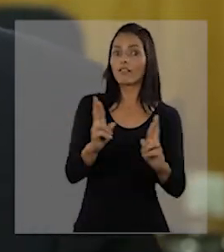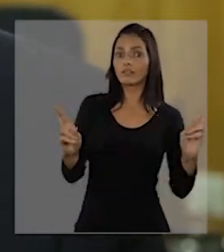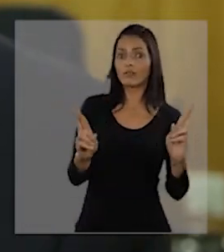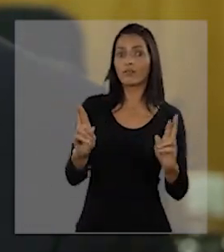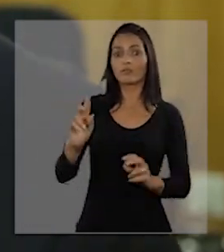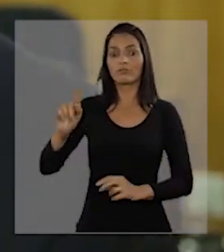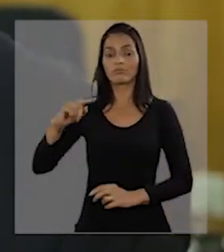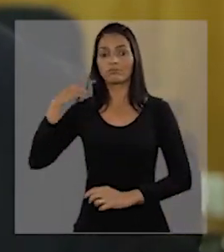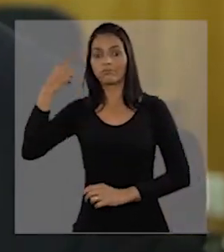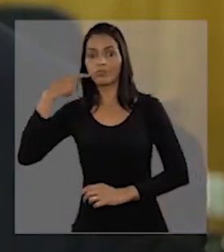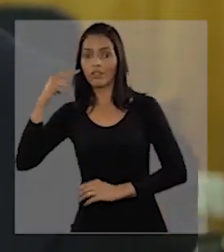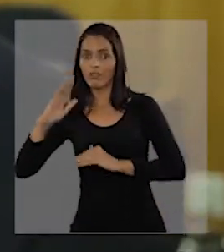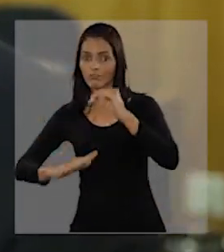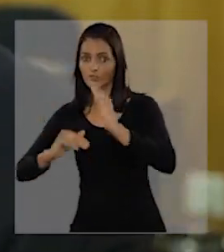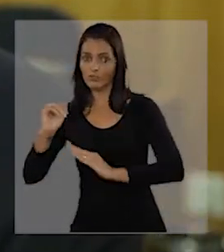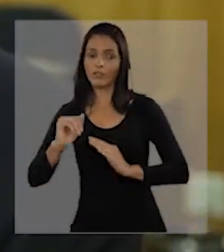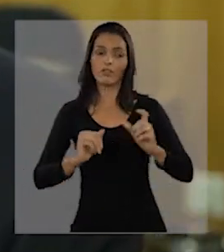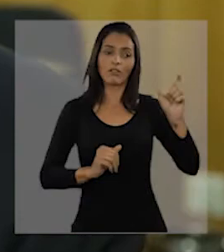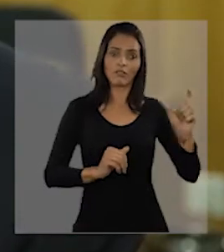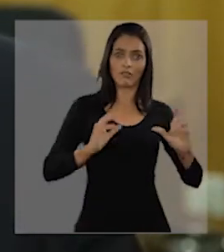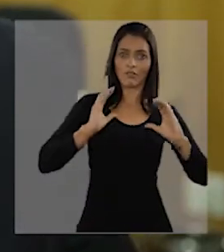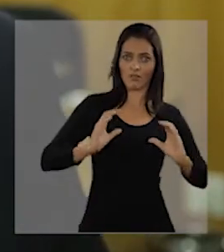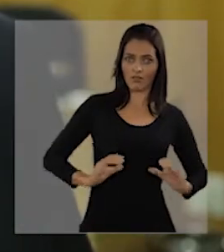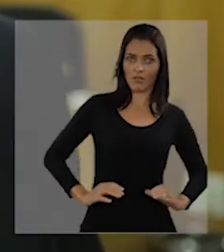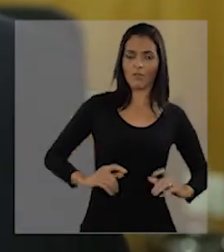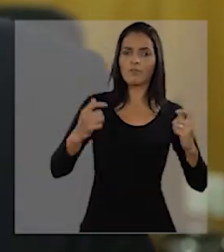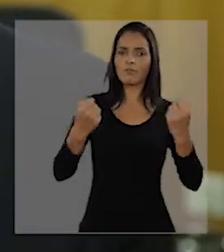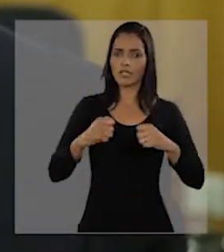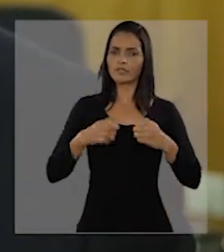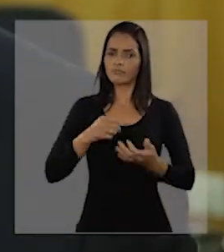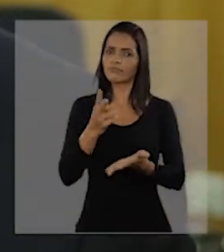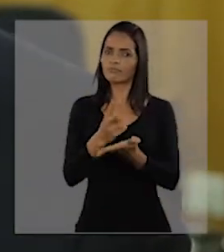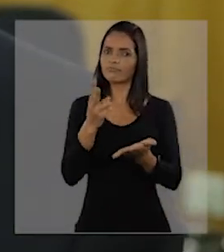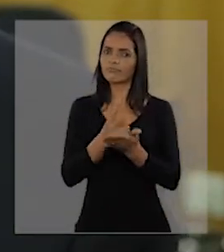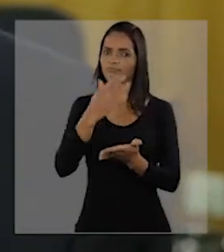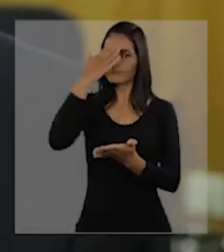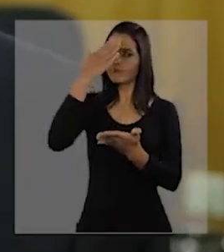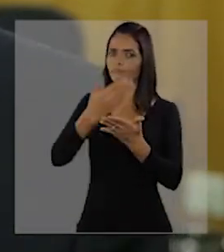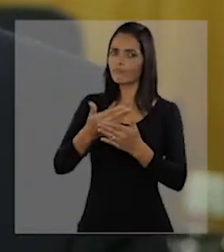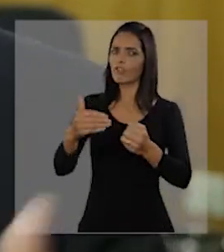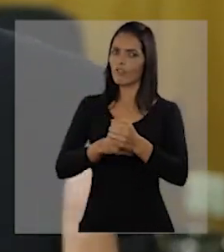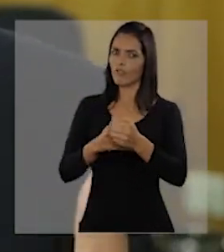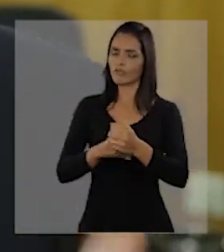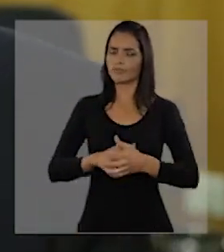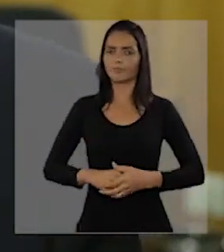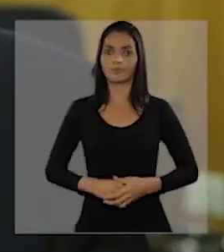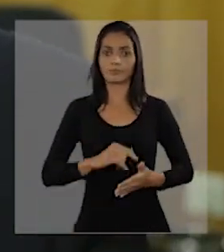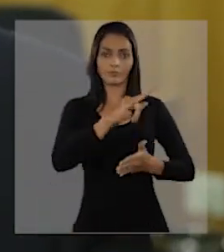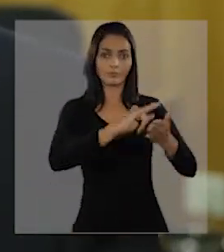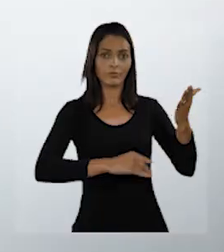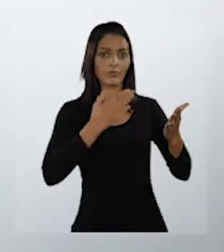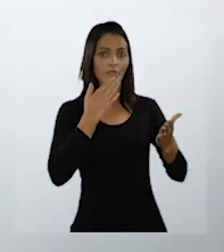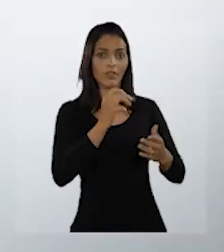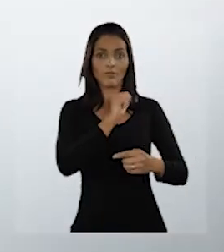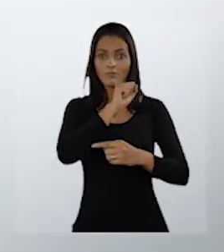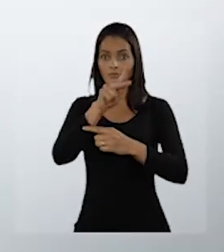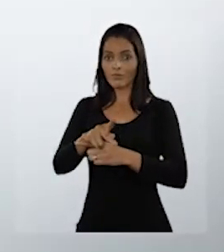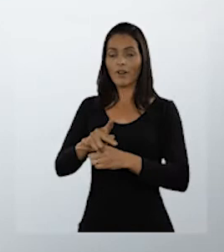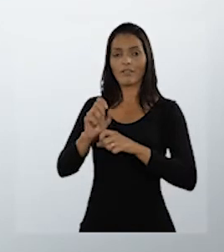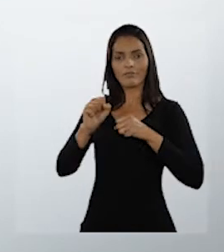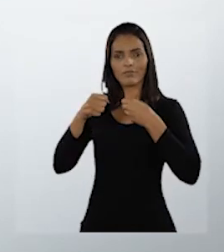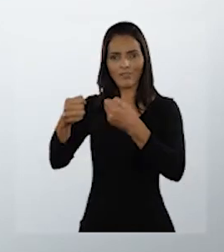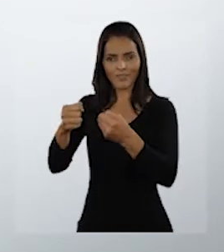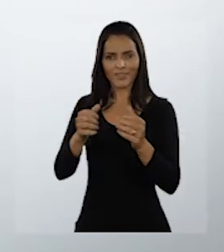fato, a relação entre advogado e cliente, ela precisa ser mantida de forma confidencial. No pedido